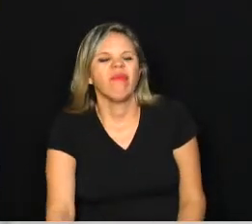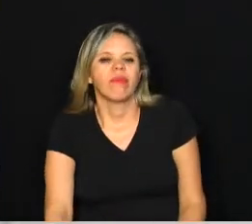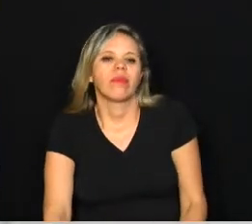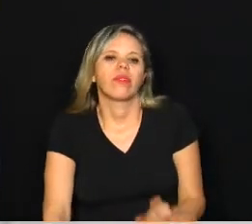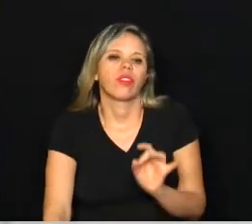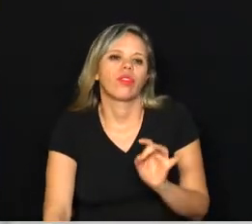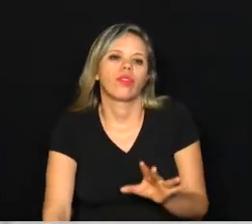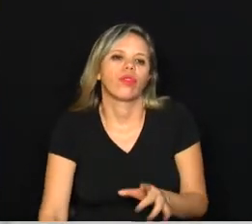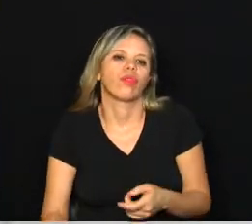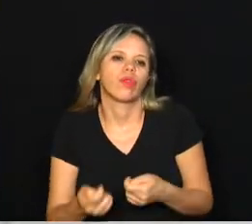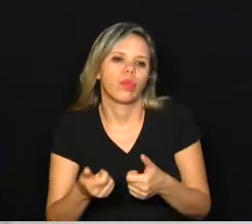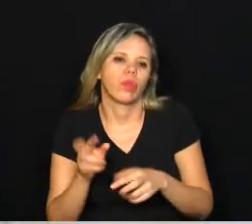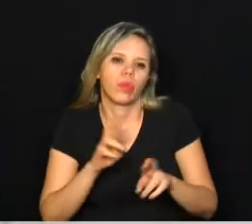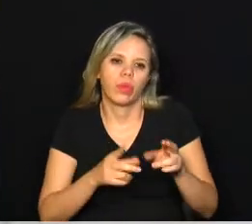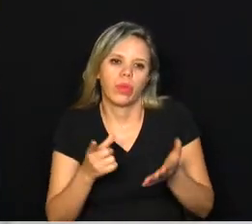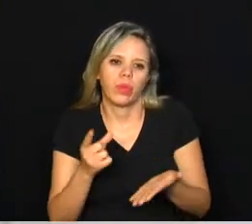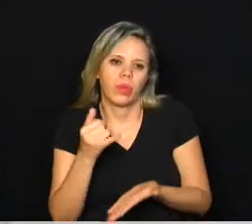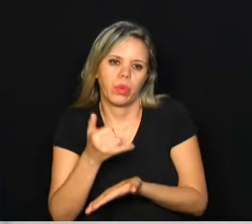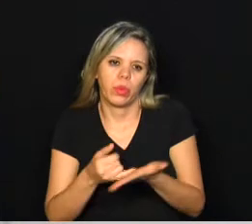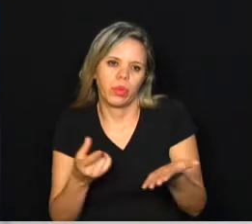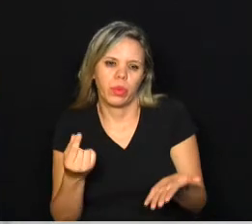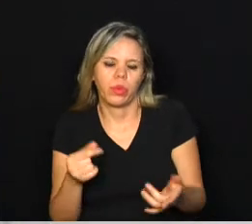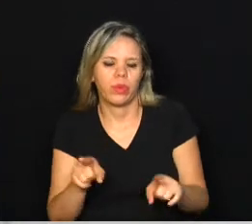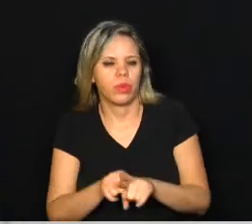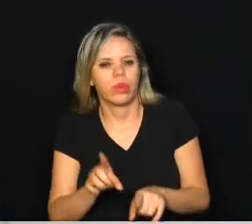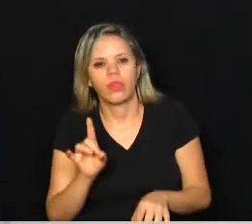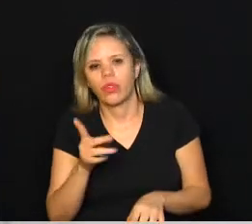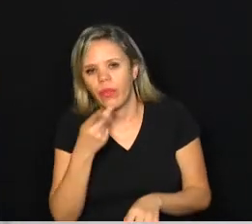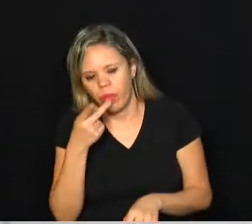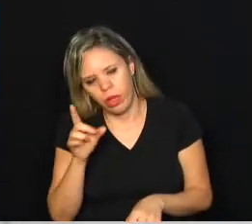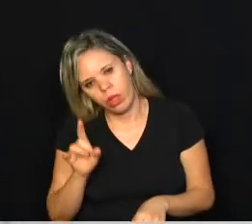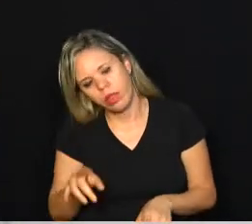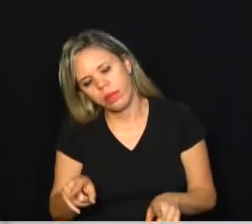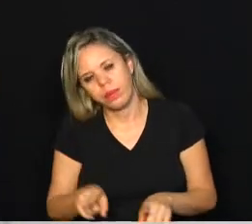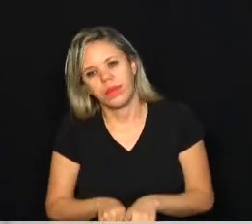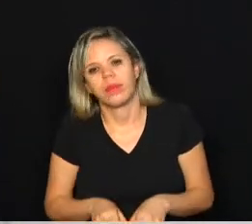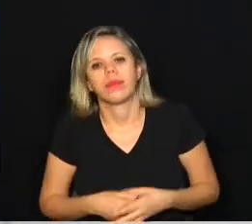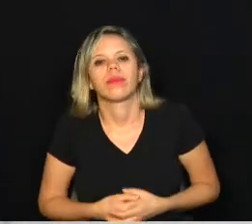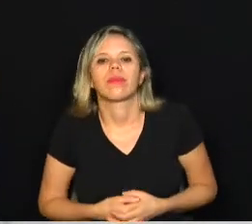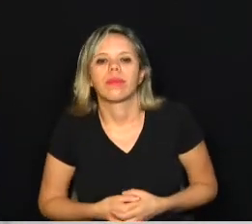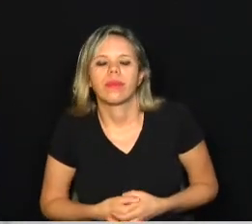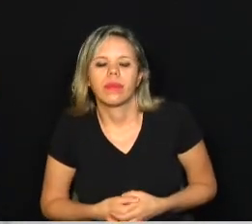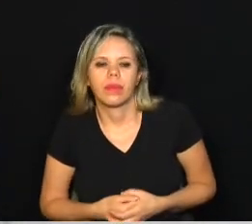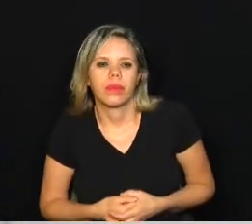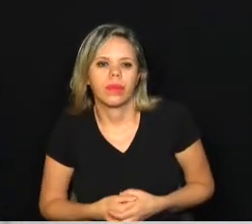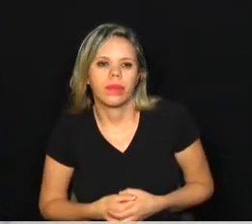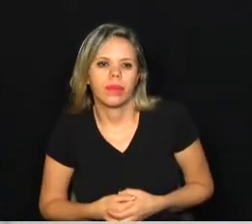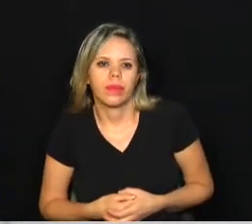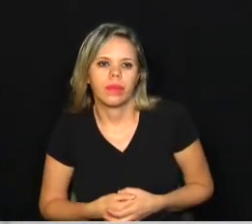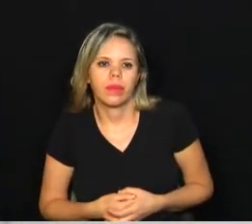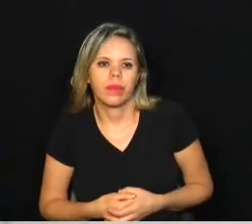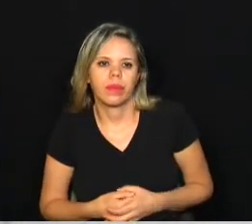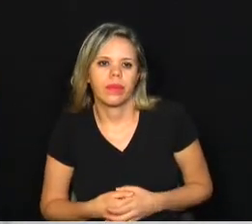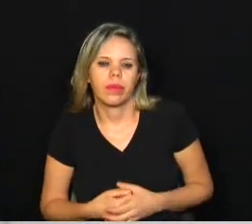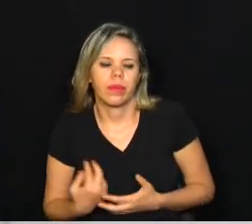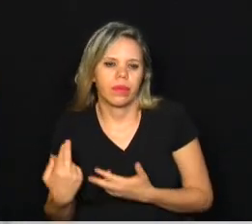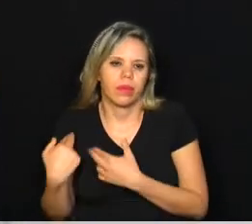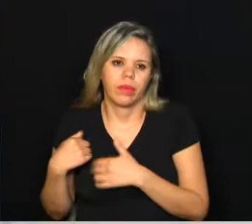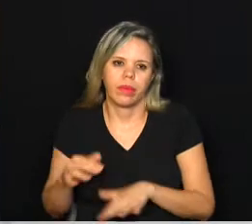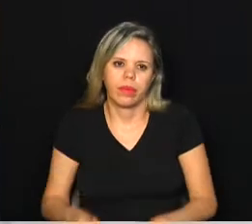somente benefício fiscal, né? Está falando somente isso porque acho que não cabe